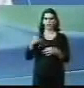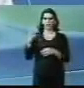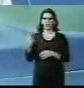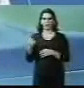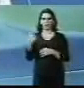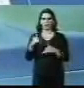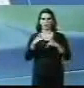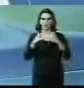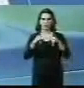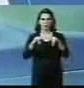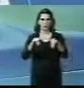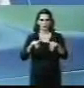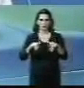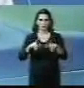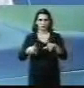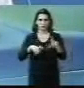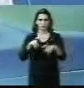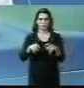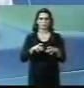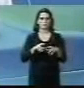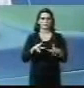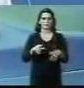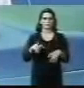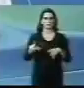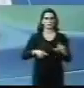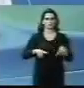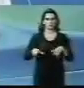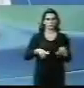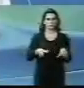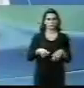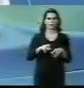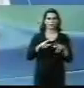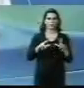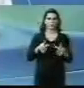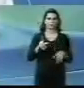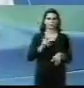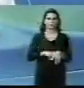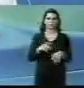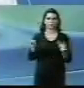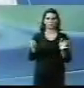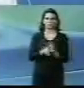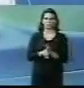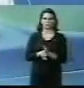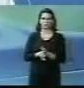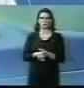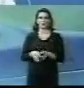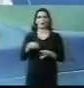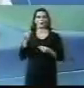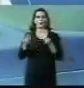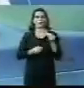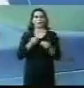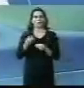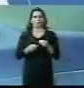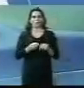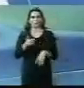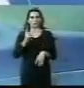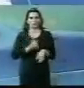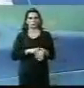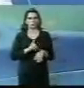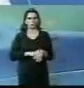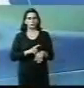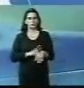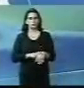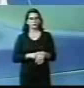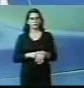rede é uma rede diferente. Cada serviço da sua rede vai determinar o quanto esse tempo de